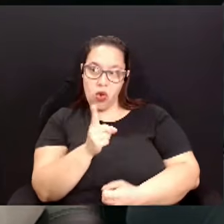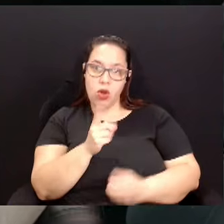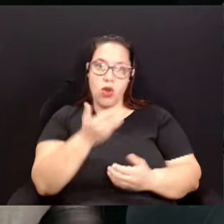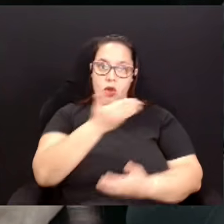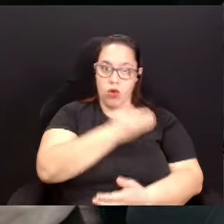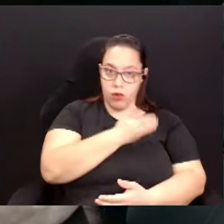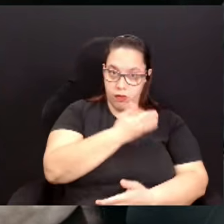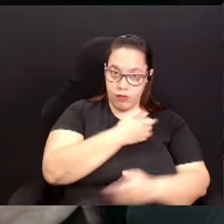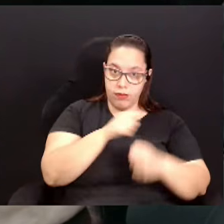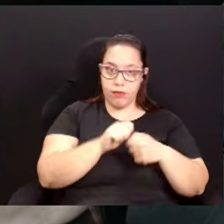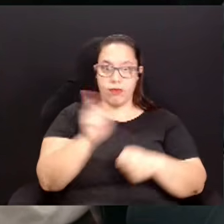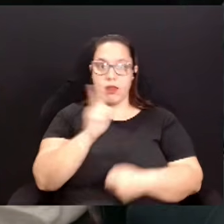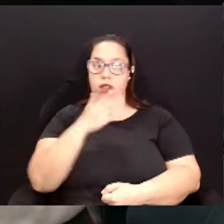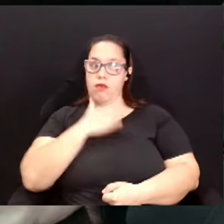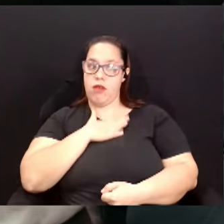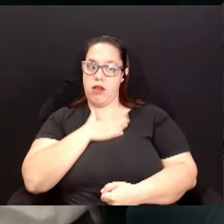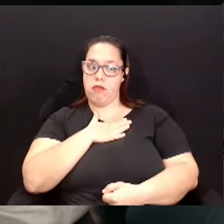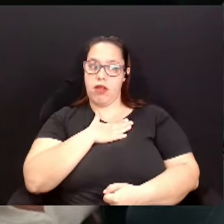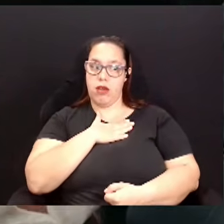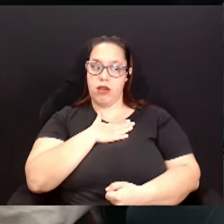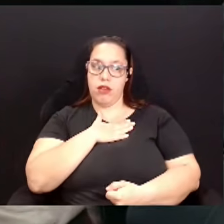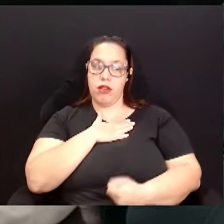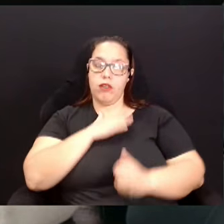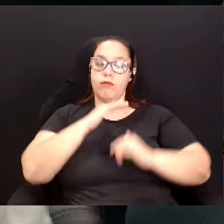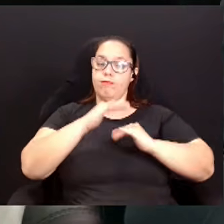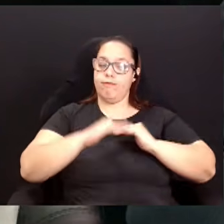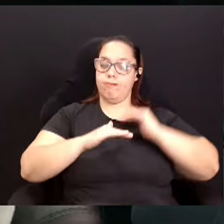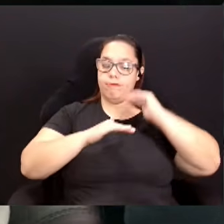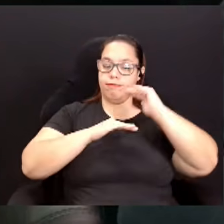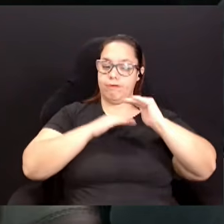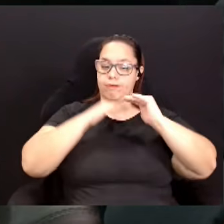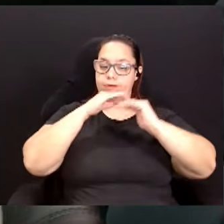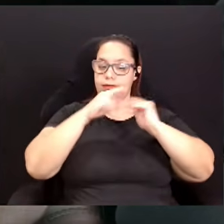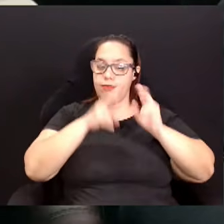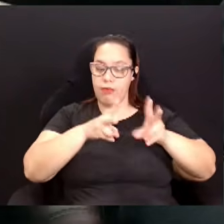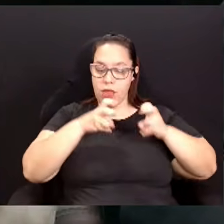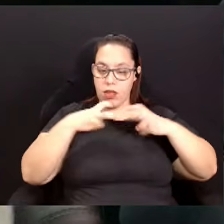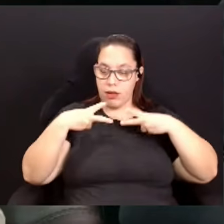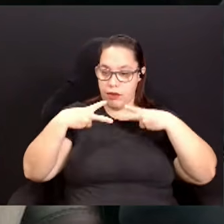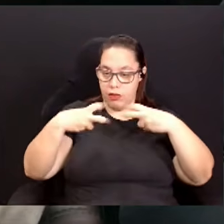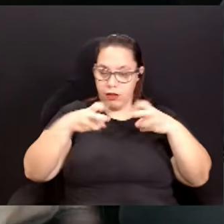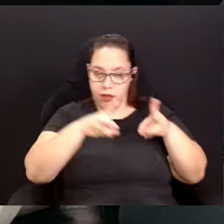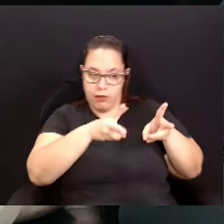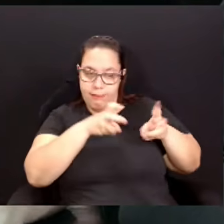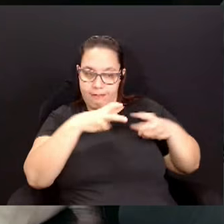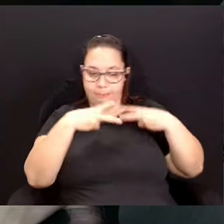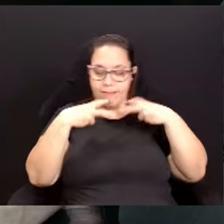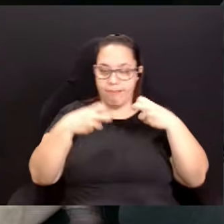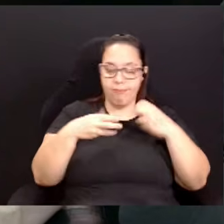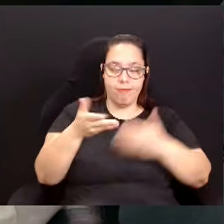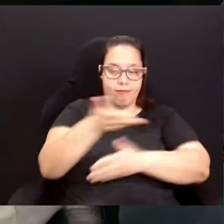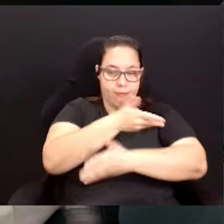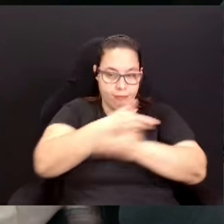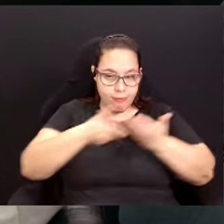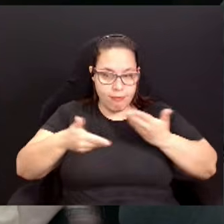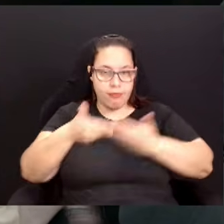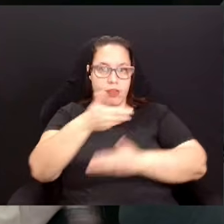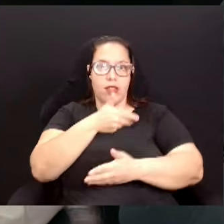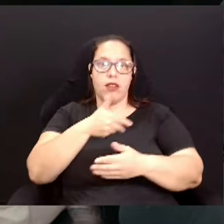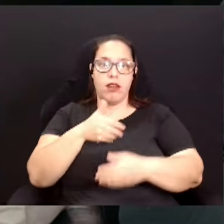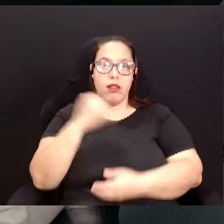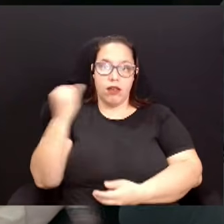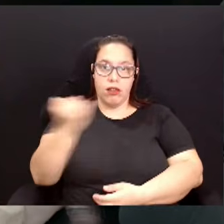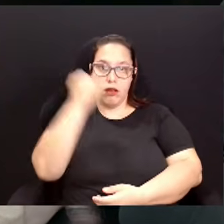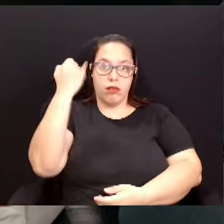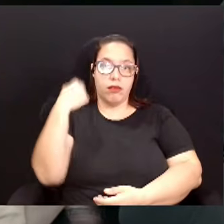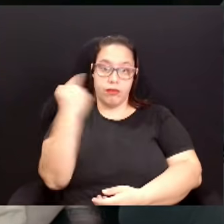minha vez, e eu vou desenvolvendo uma percepção. Essa percepção, ela colabora para algo que é muito importante na nossa vida, que é